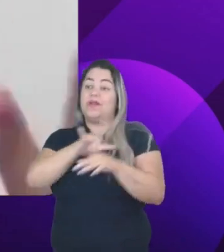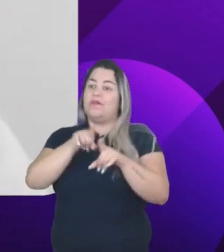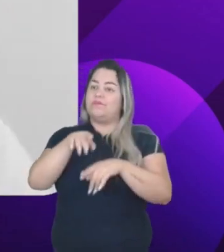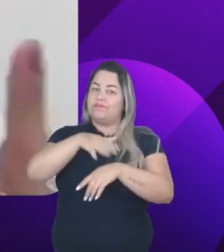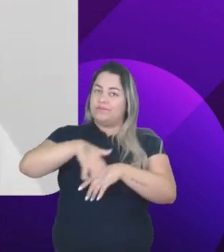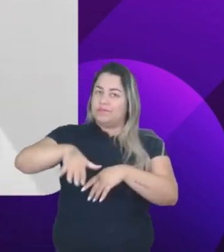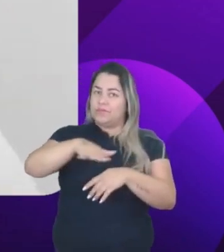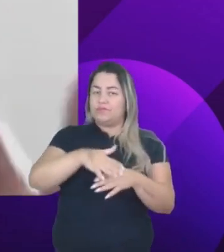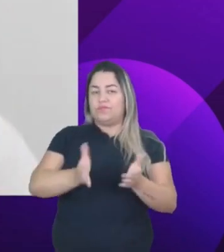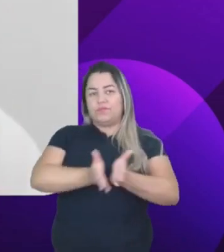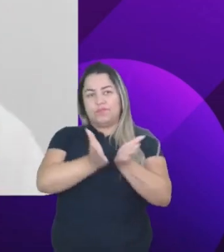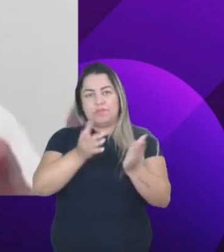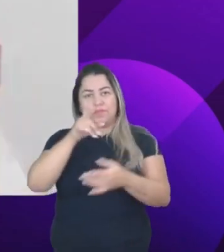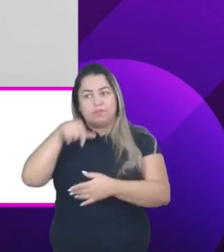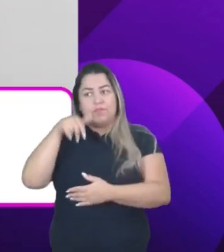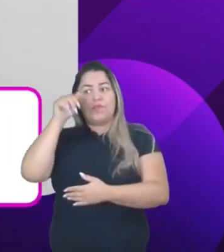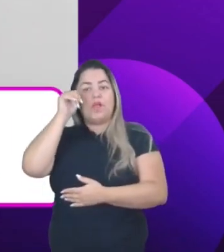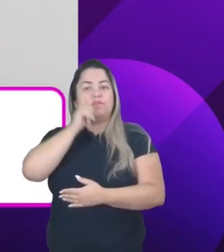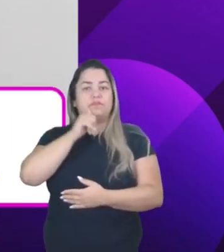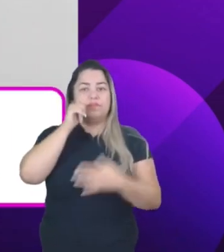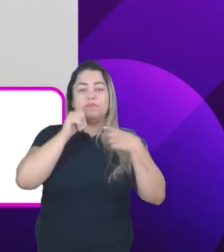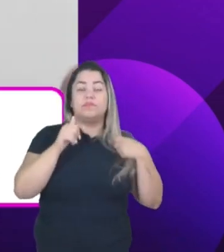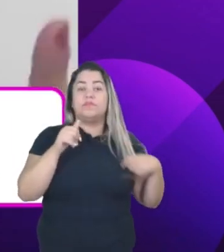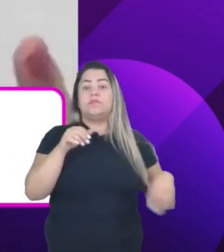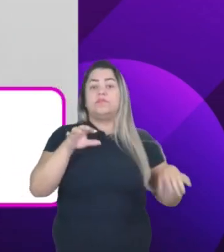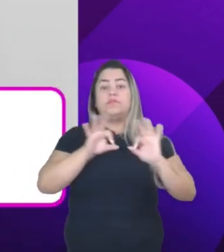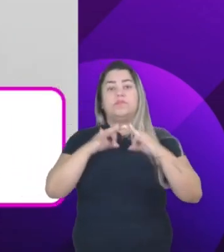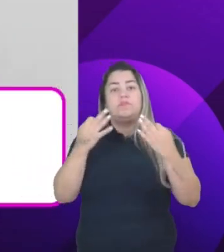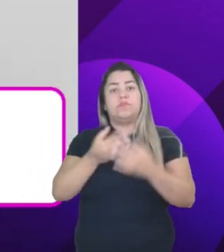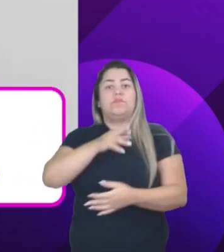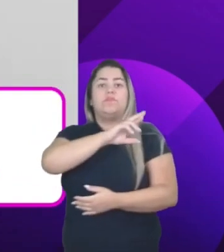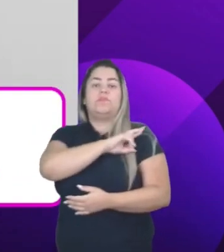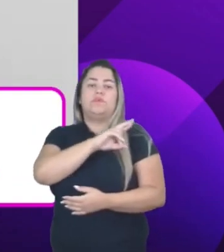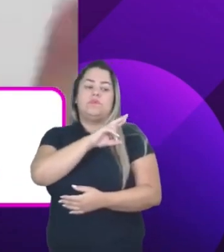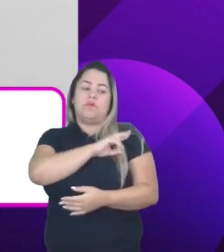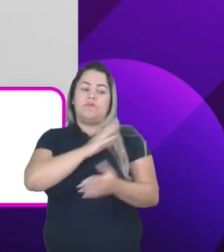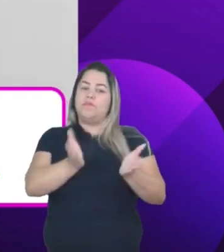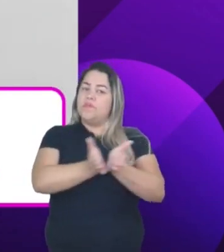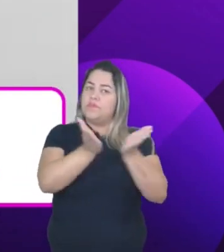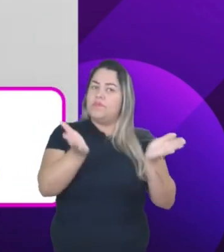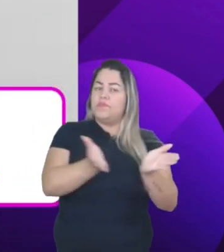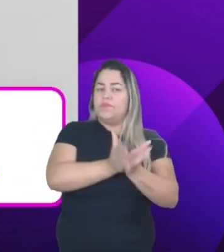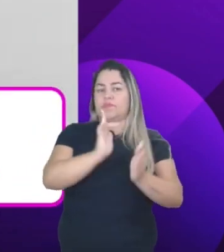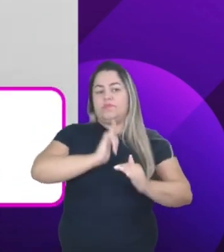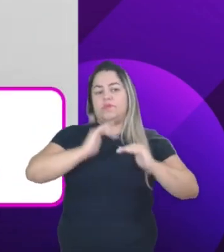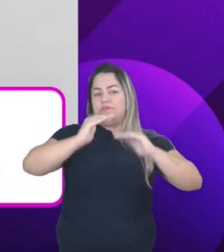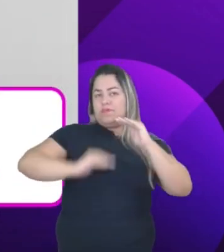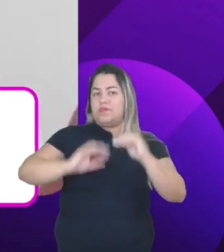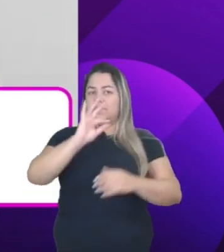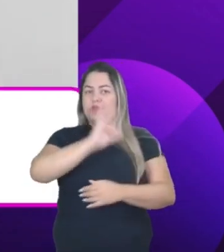das pessoas pobres no nosso país são mulheres. A maioria das famílias chefiadas por mulheres são empobrecidas, porque existe essa desigualdade